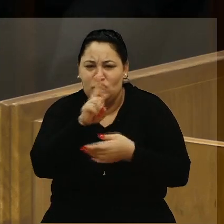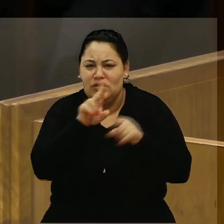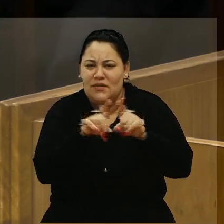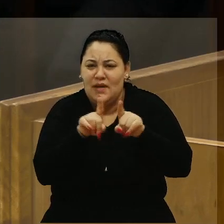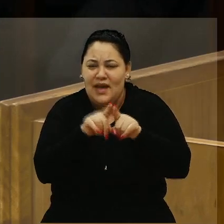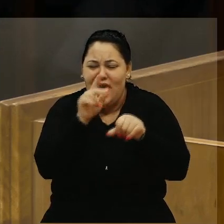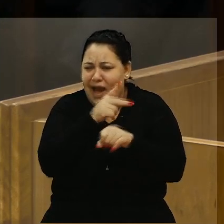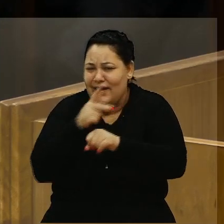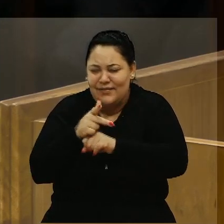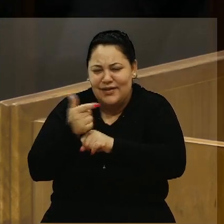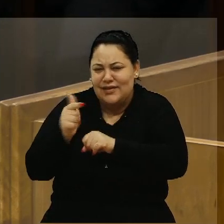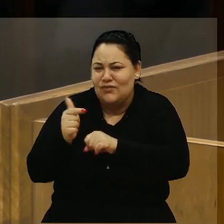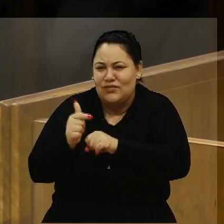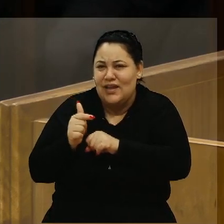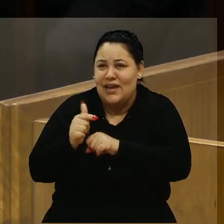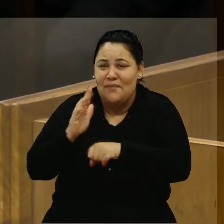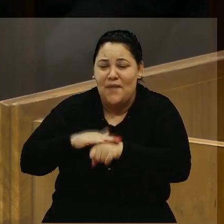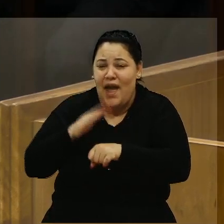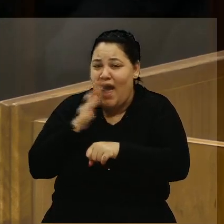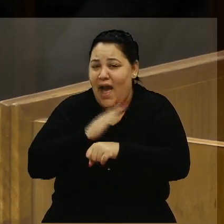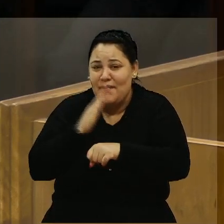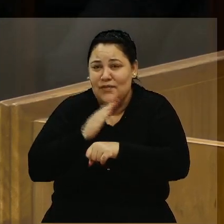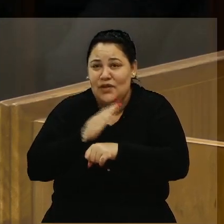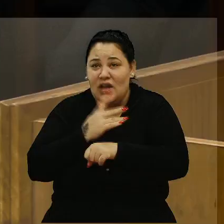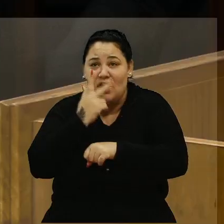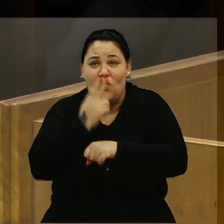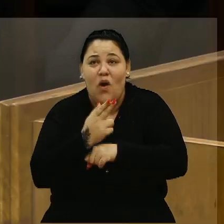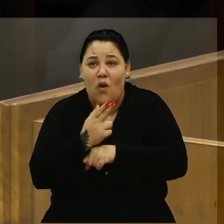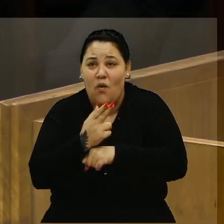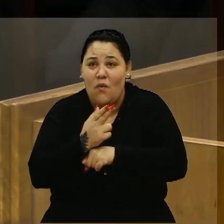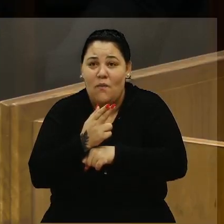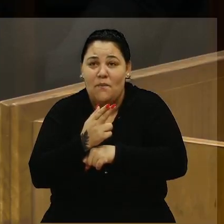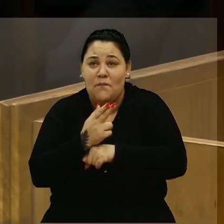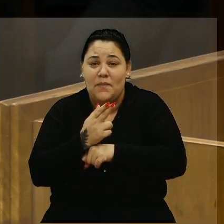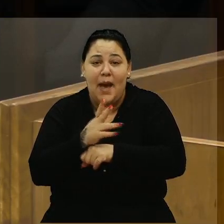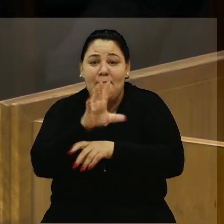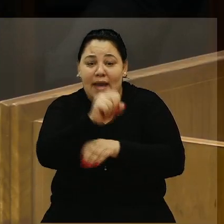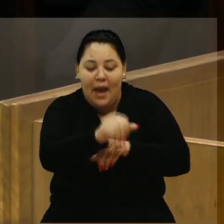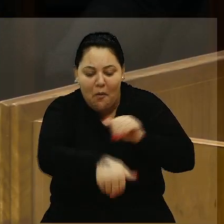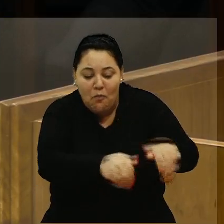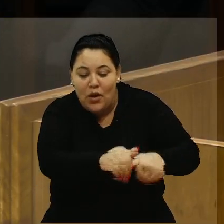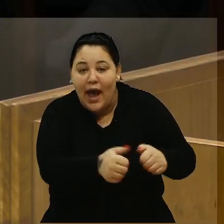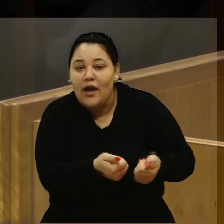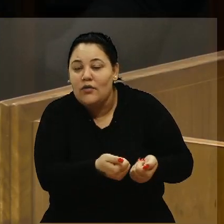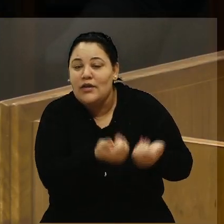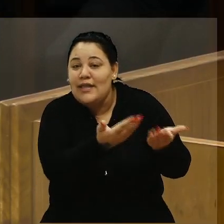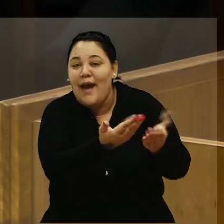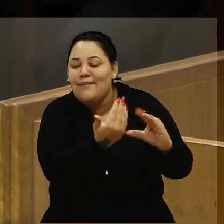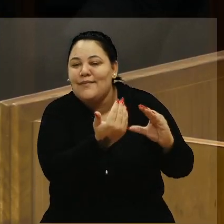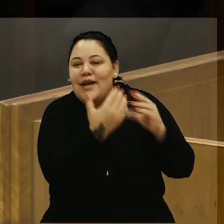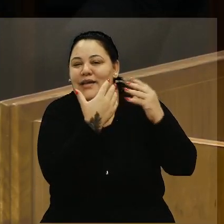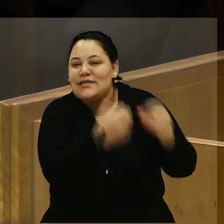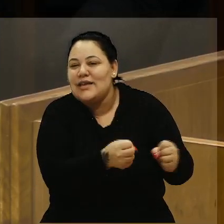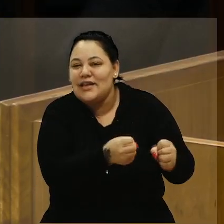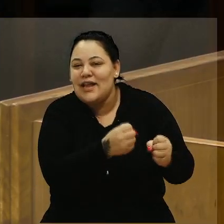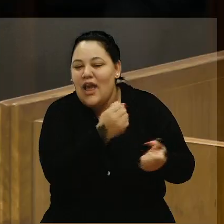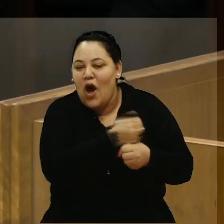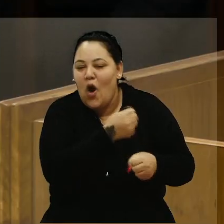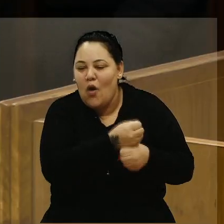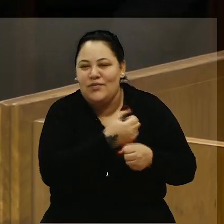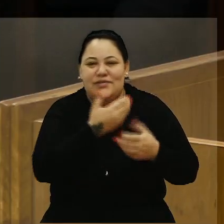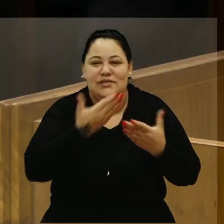360 não tem essa mesma agilidade, vereadora Daiane, para flagrar os buracos e passar para a Secretaria de Obras. Então, enquanto não tiver